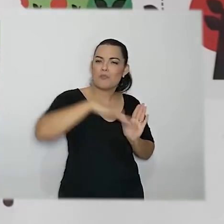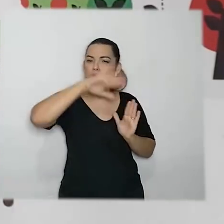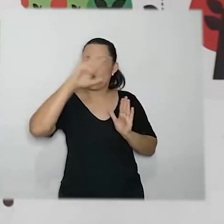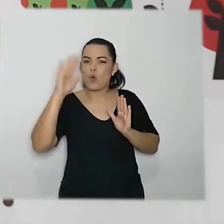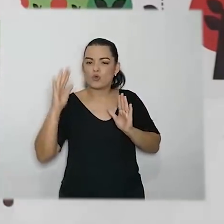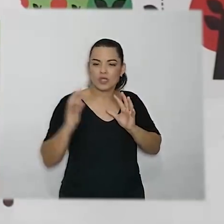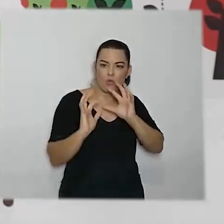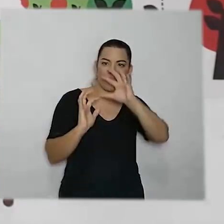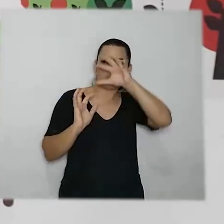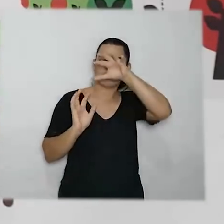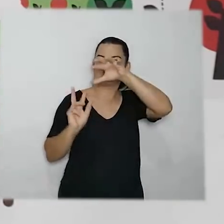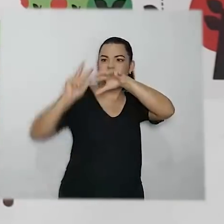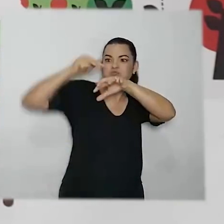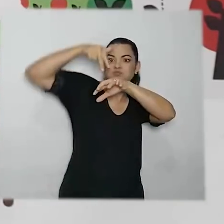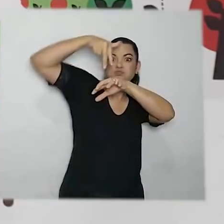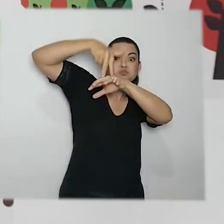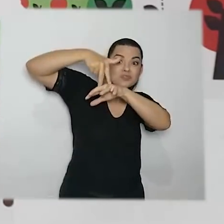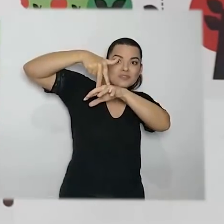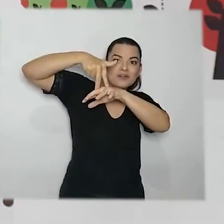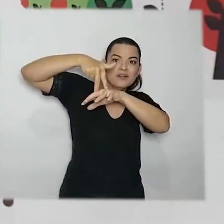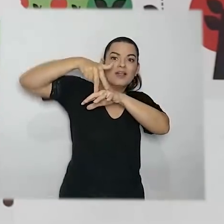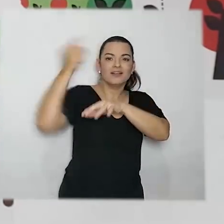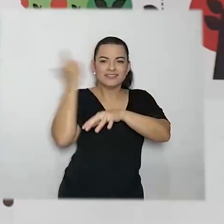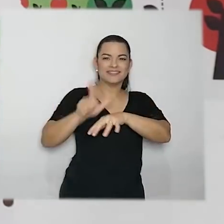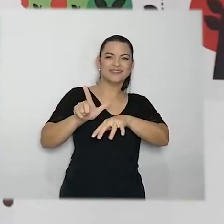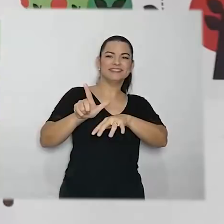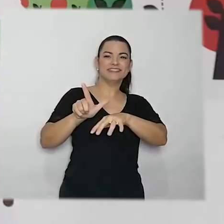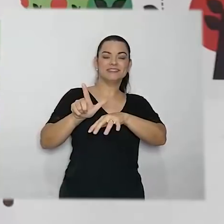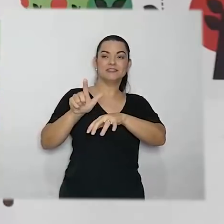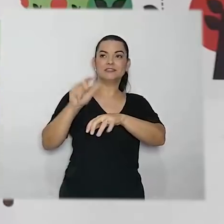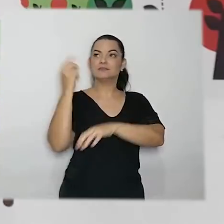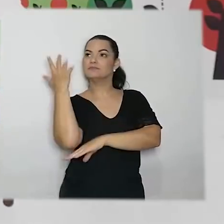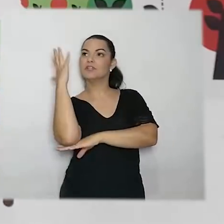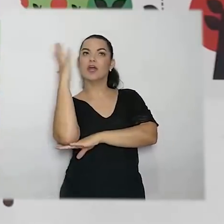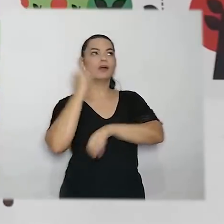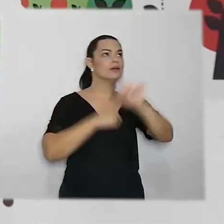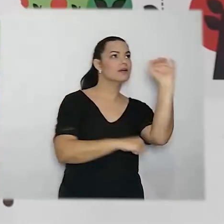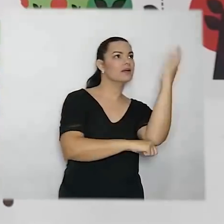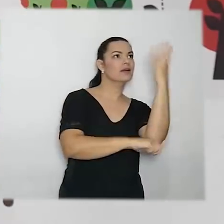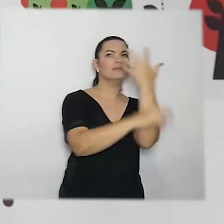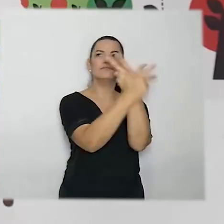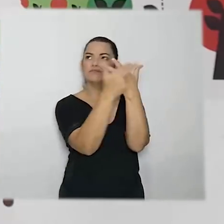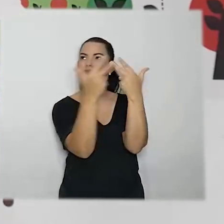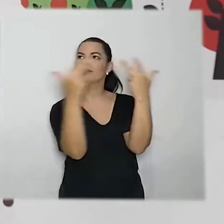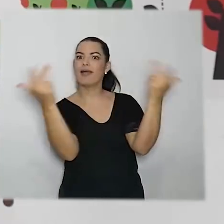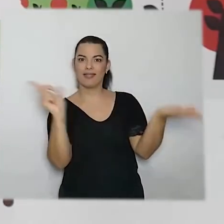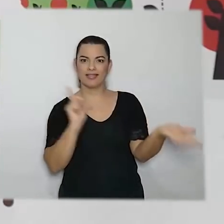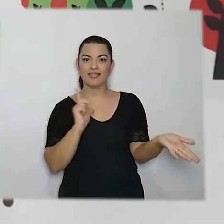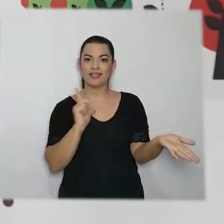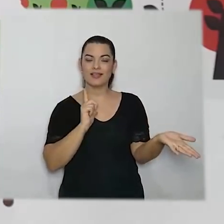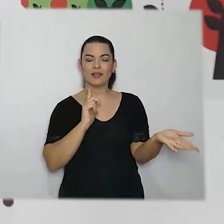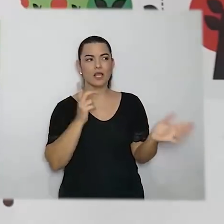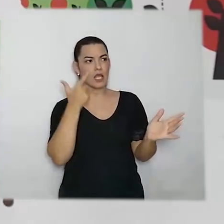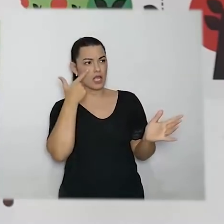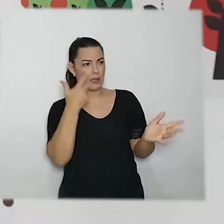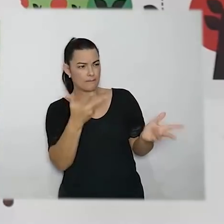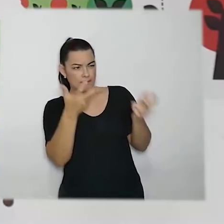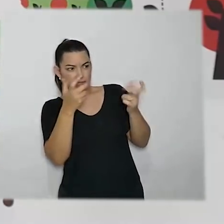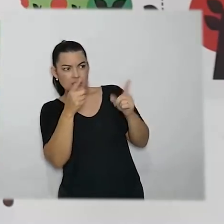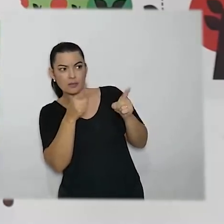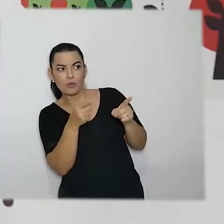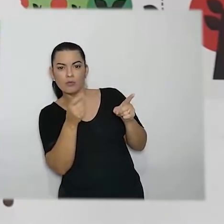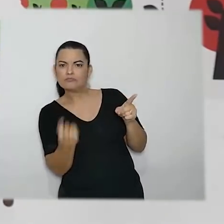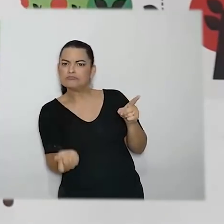montanha. Havia árvores lá. Então, viu uma coisa estranha.